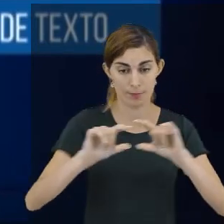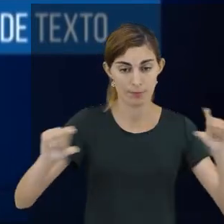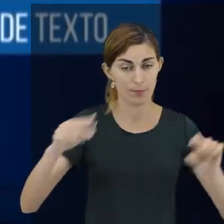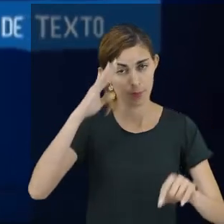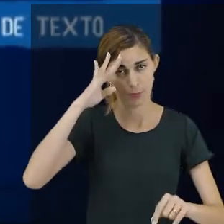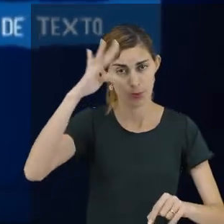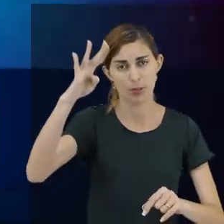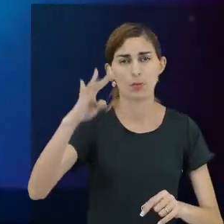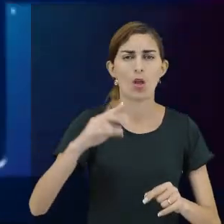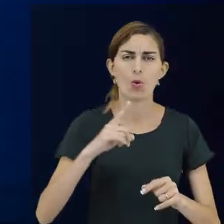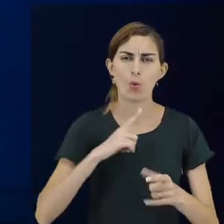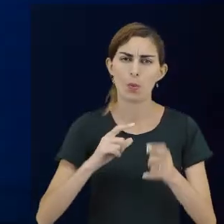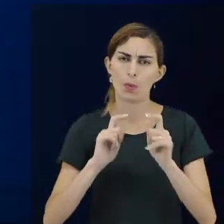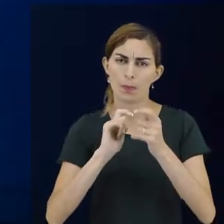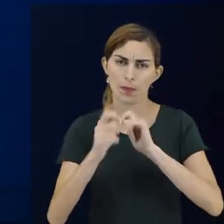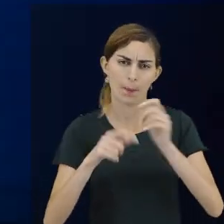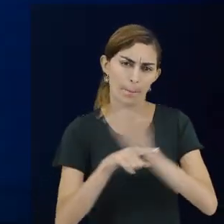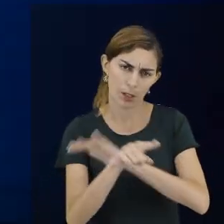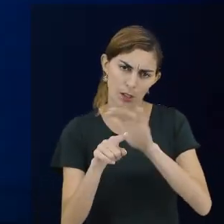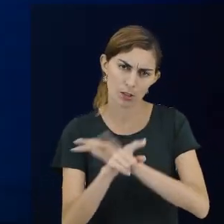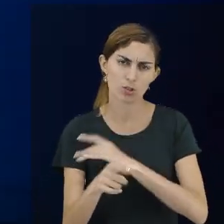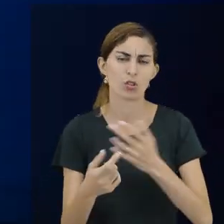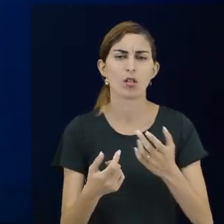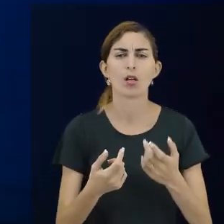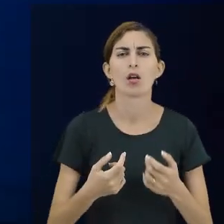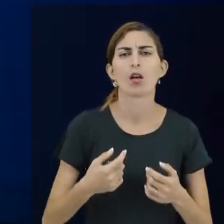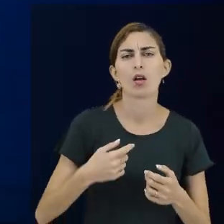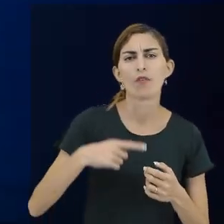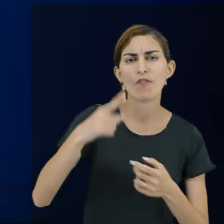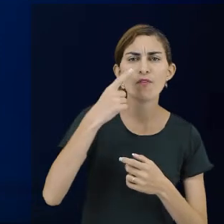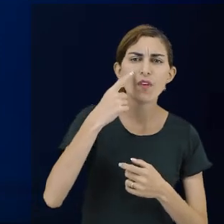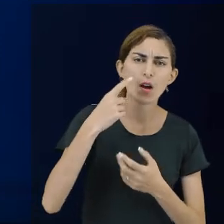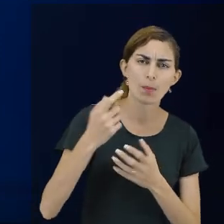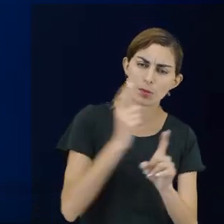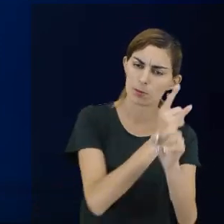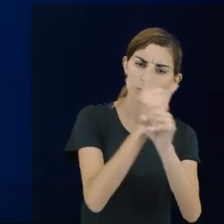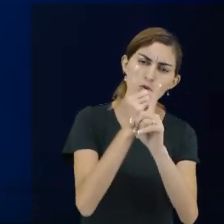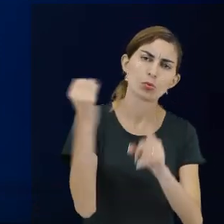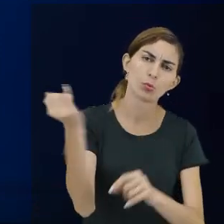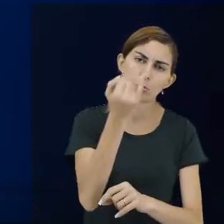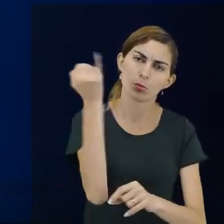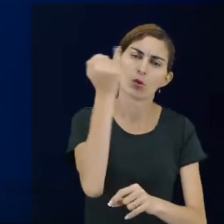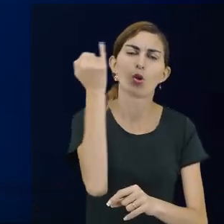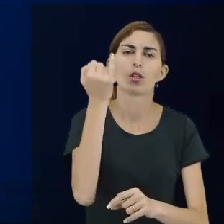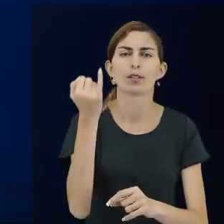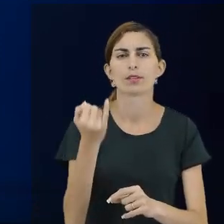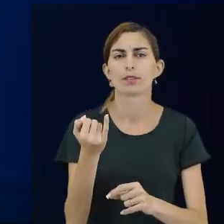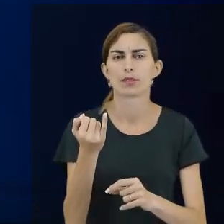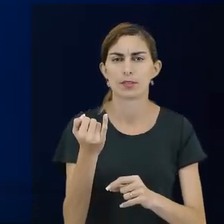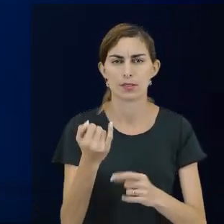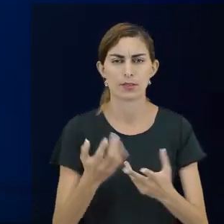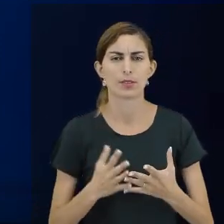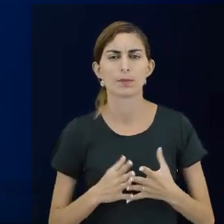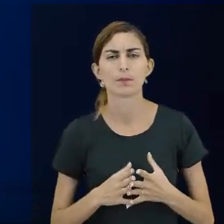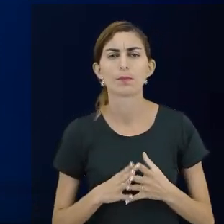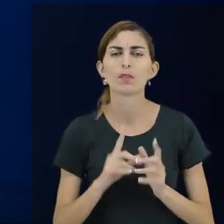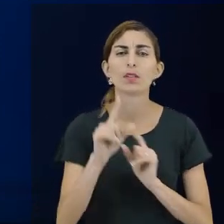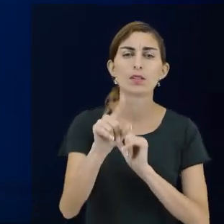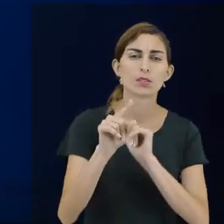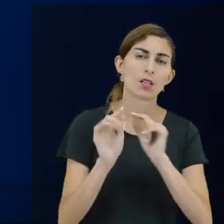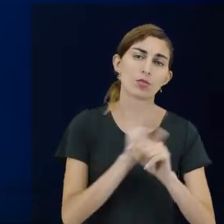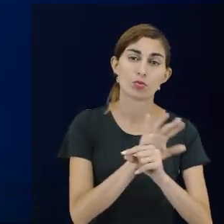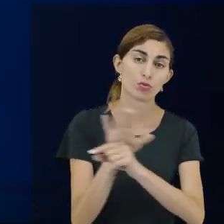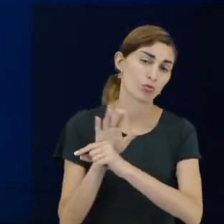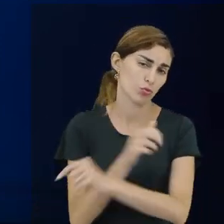centrais. Faça questionamentos ao longo do texto do tipo: vamos descobrir a importância de realizar o procedimento X?